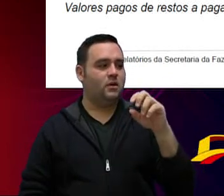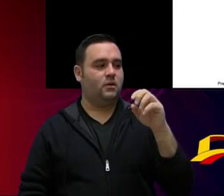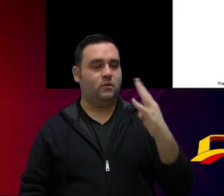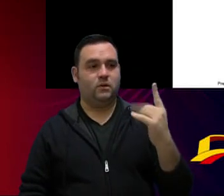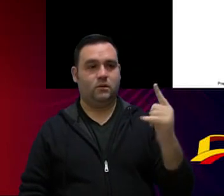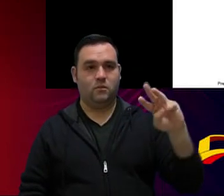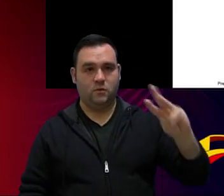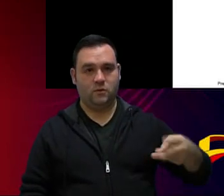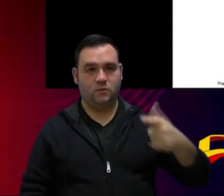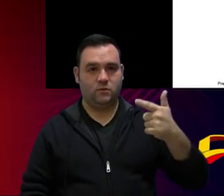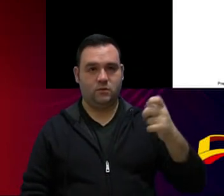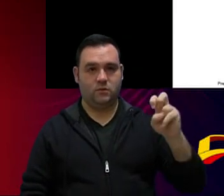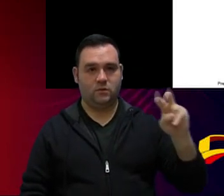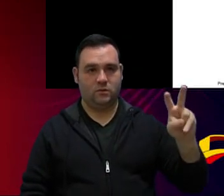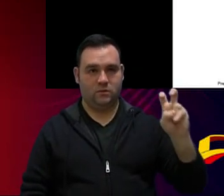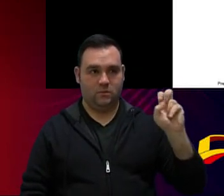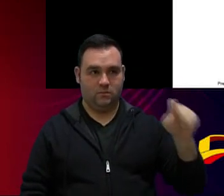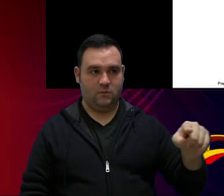215.000